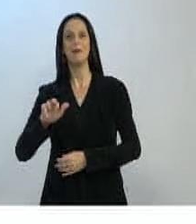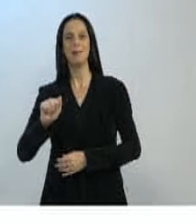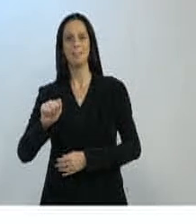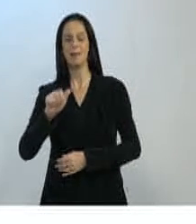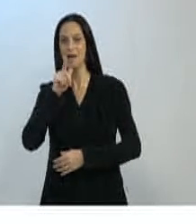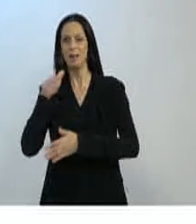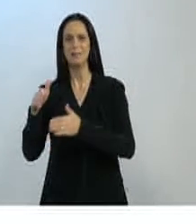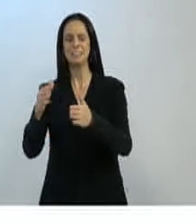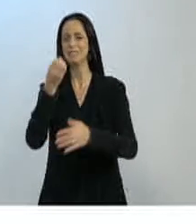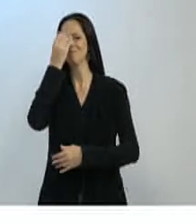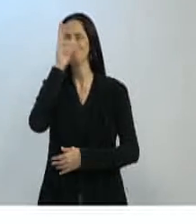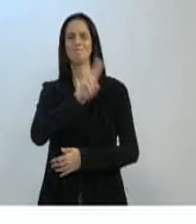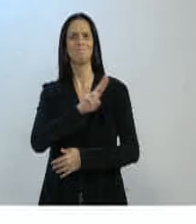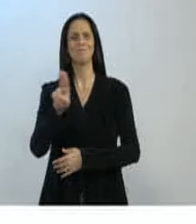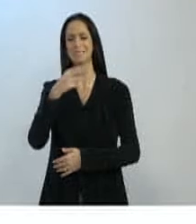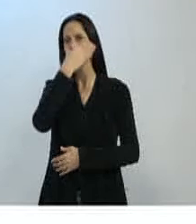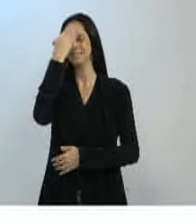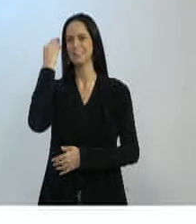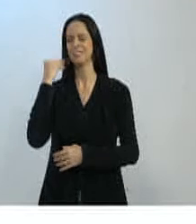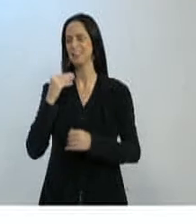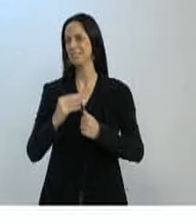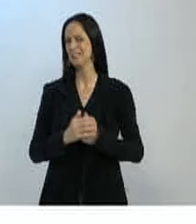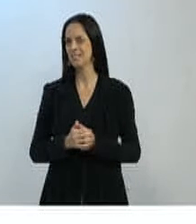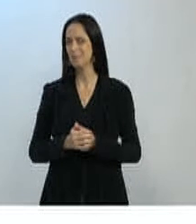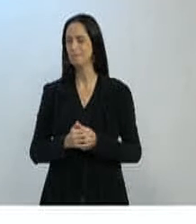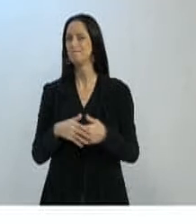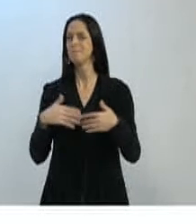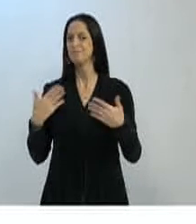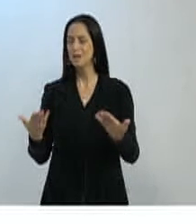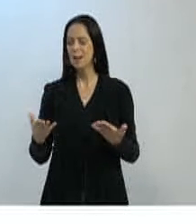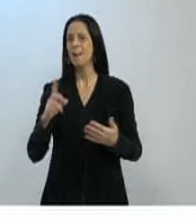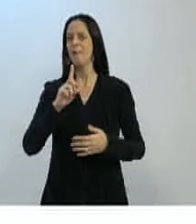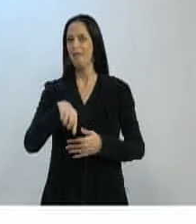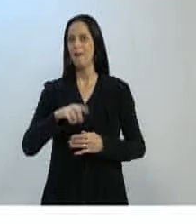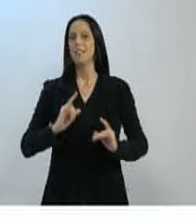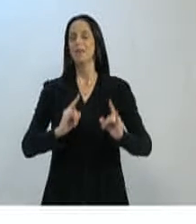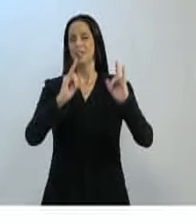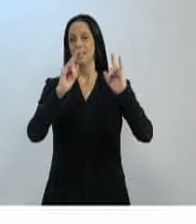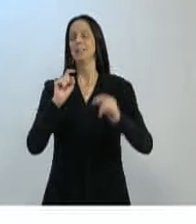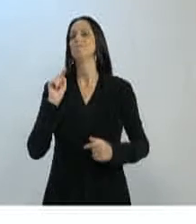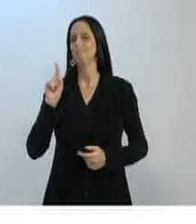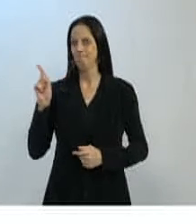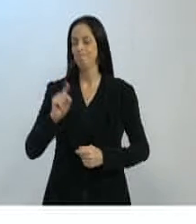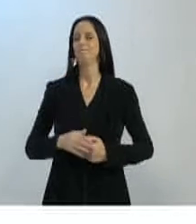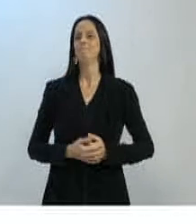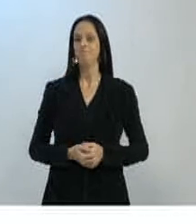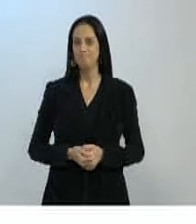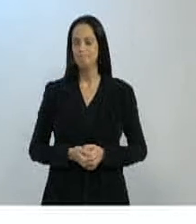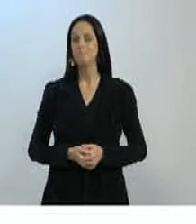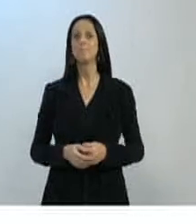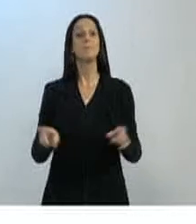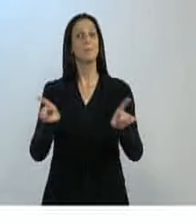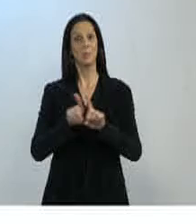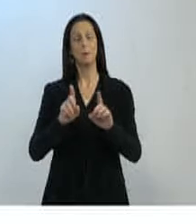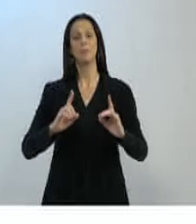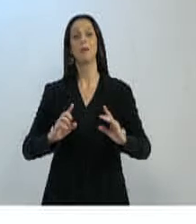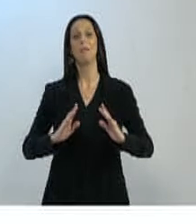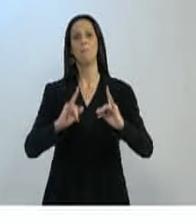lembro o nome agora. Essa edificação era ali. Então, também foi